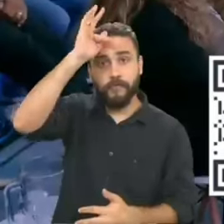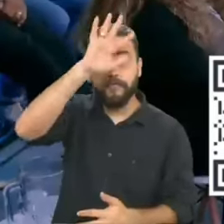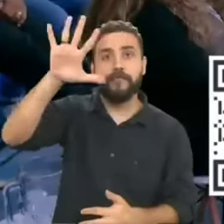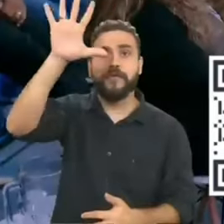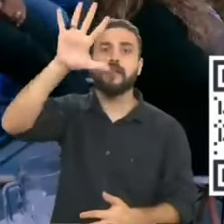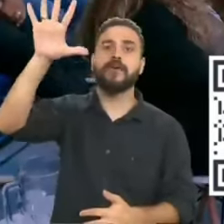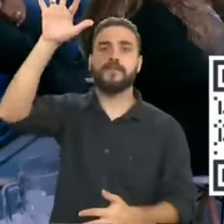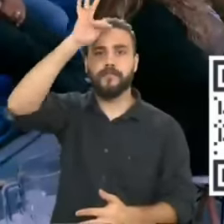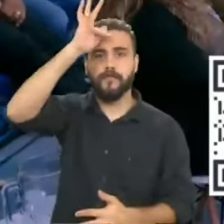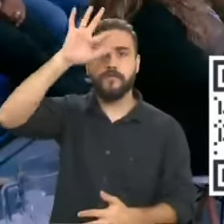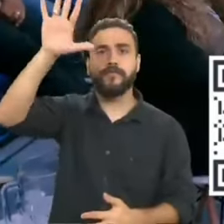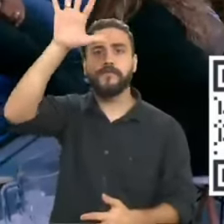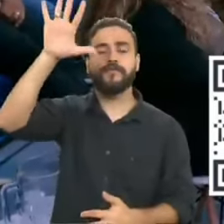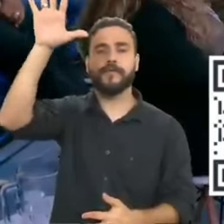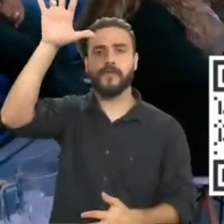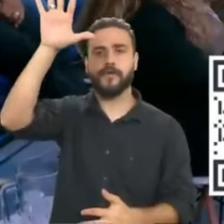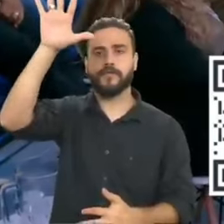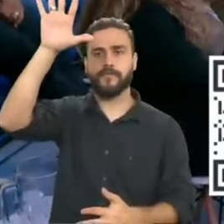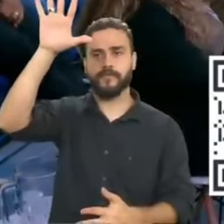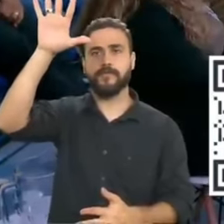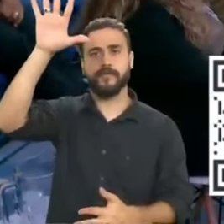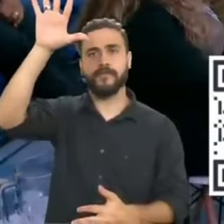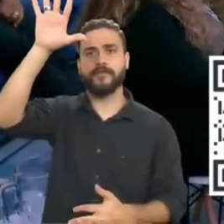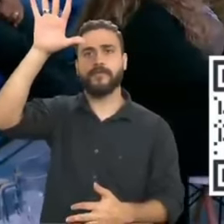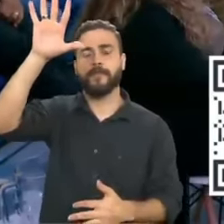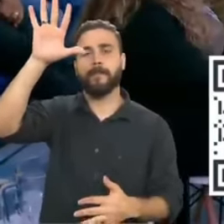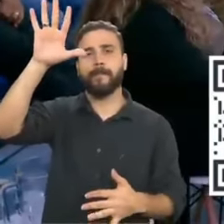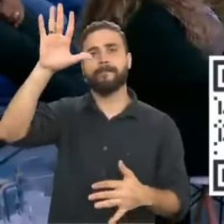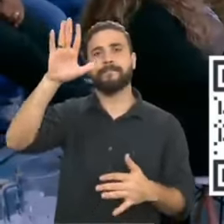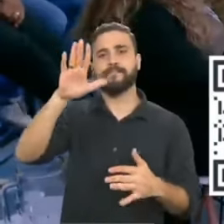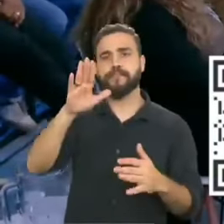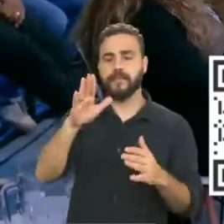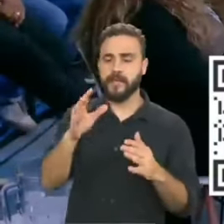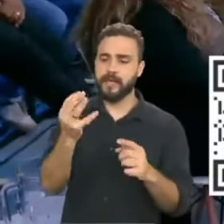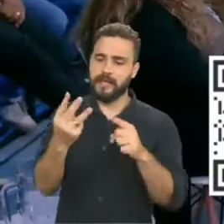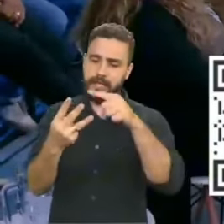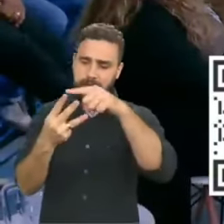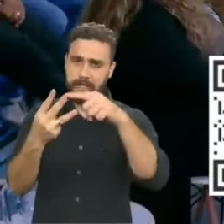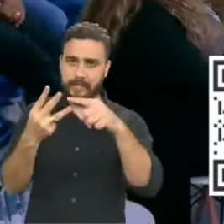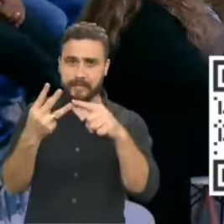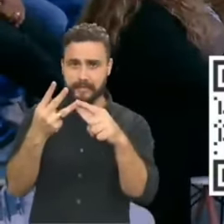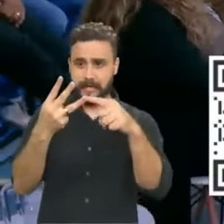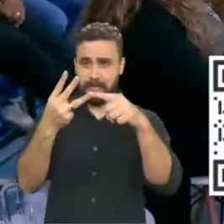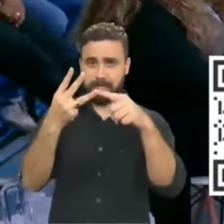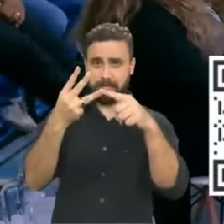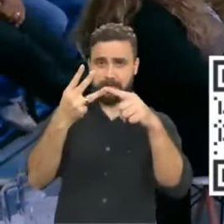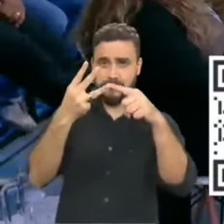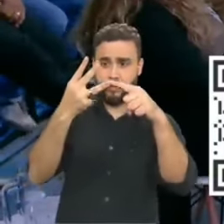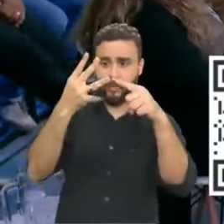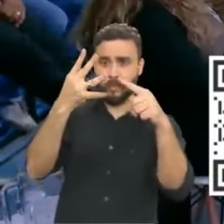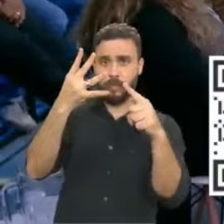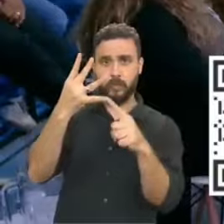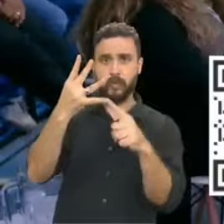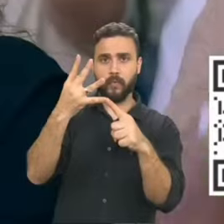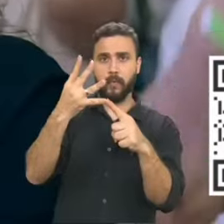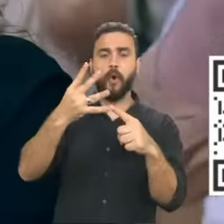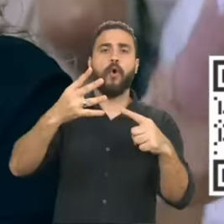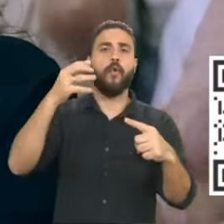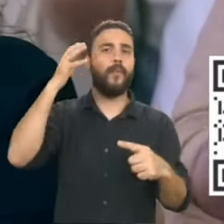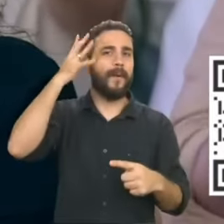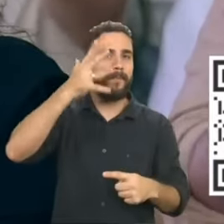e estoicos. Tudo isso culmina com o último discurso no Areópago, que é uma